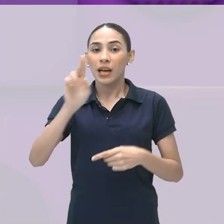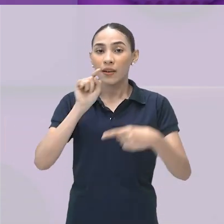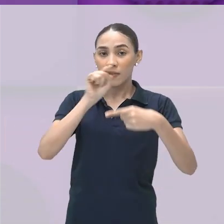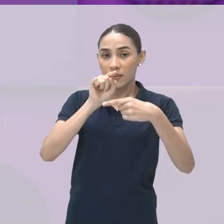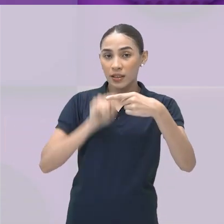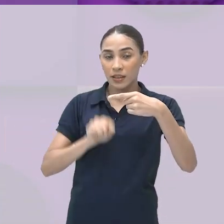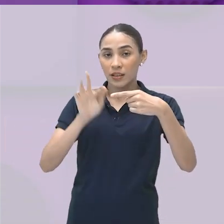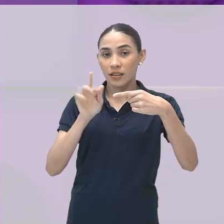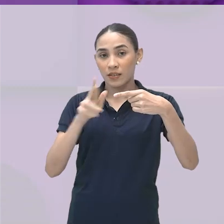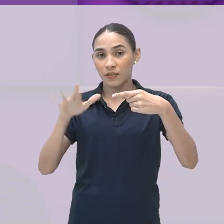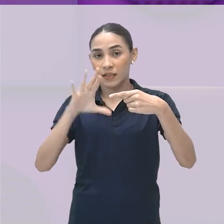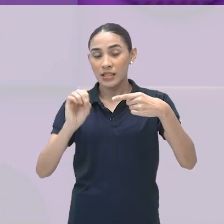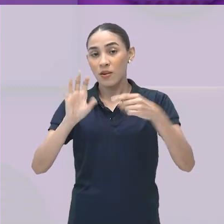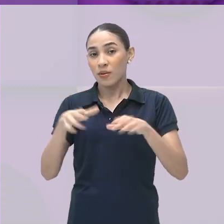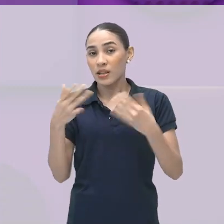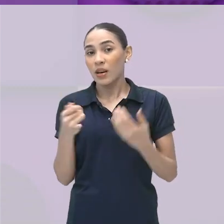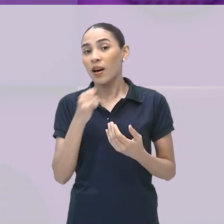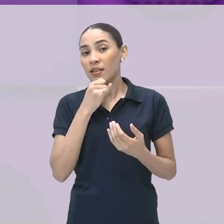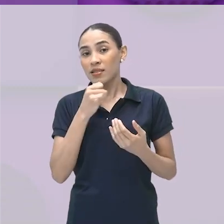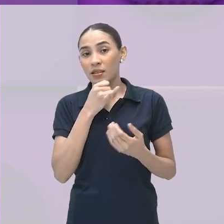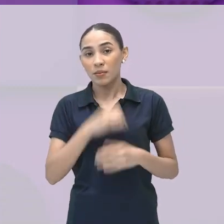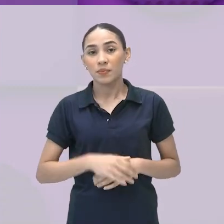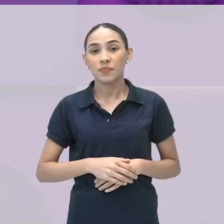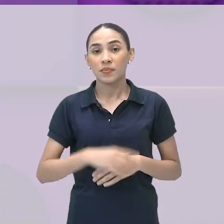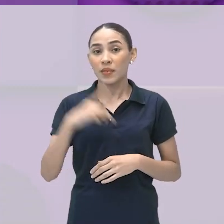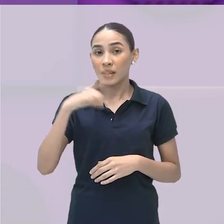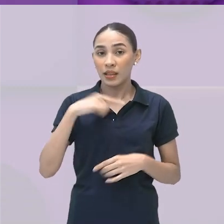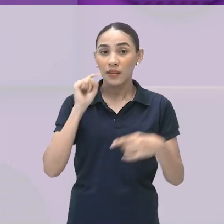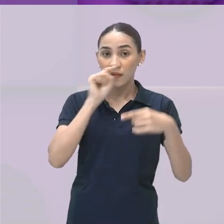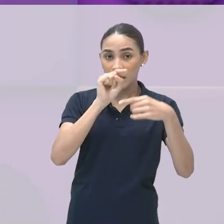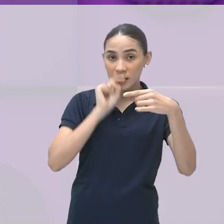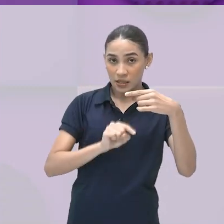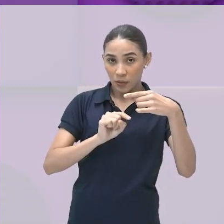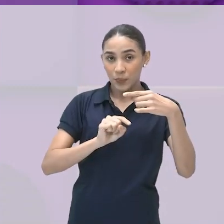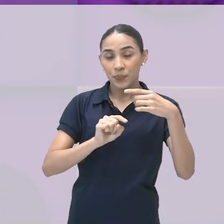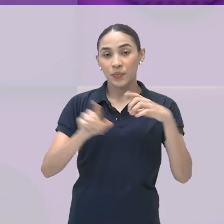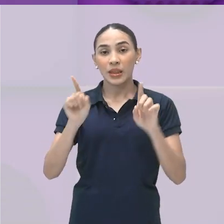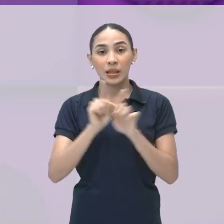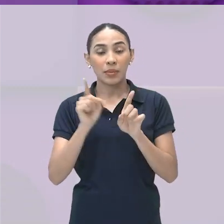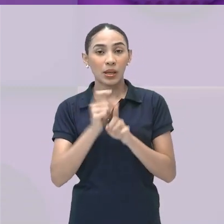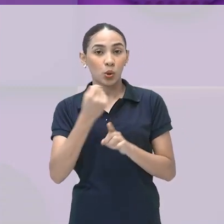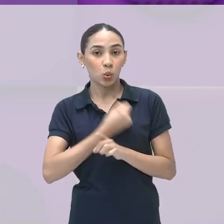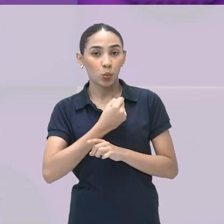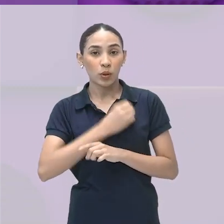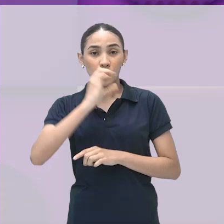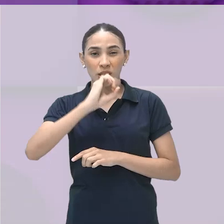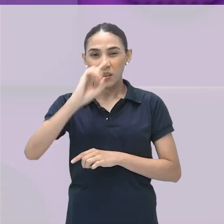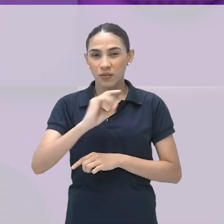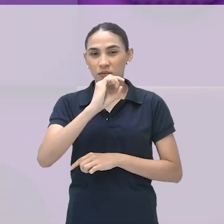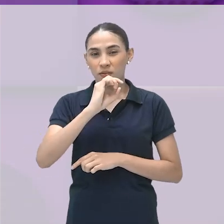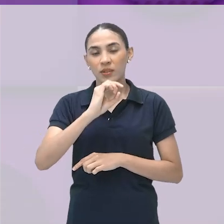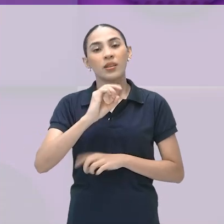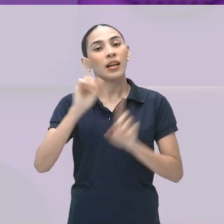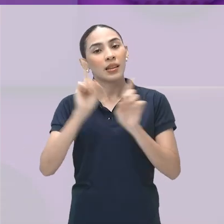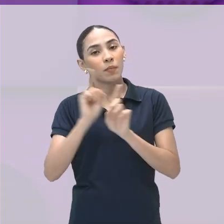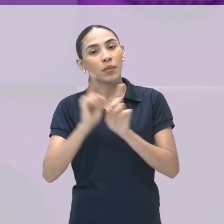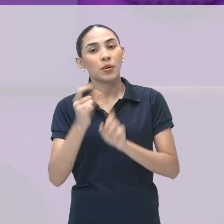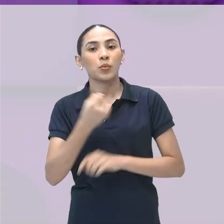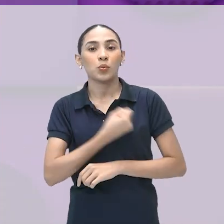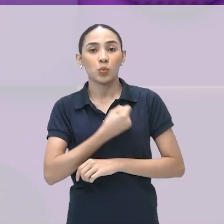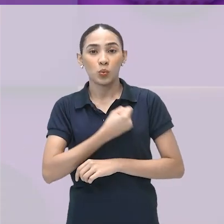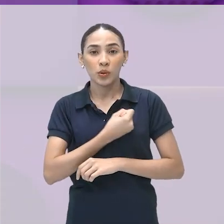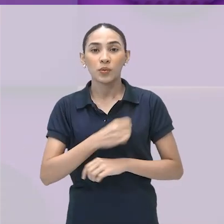fração. Então, aí, eu tenho as próprias frações, os números decimais e os números